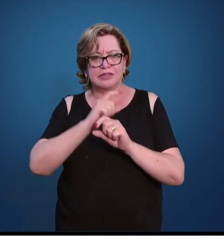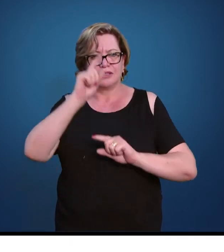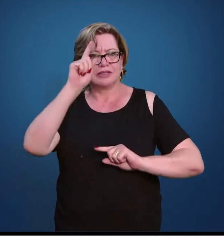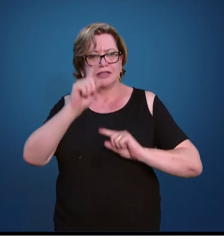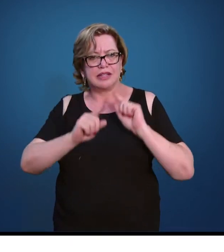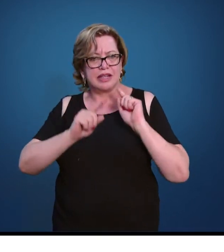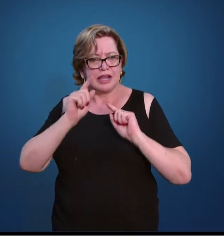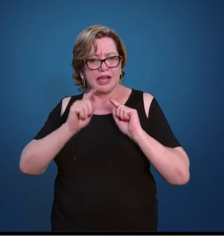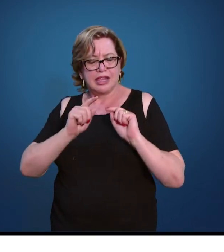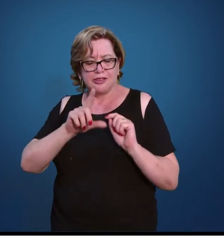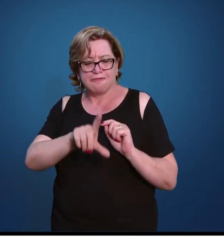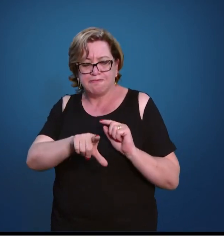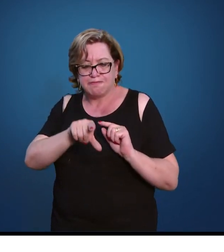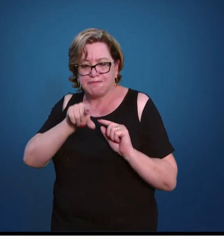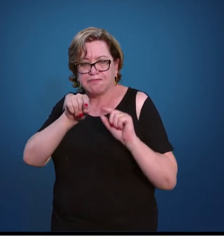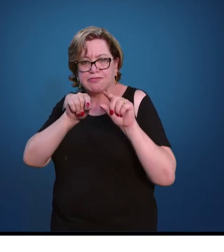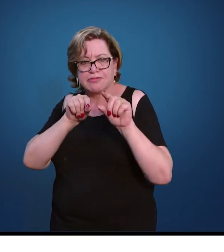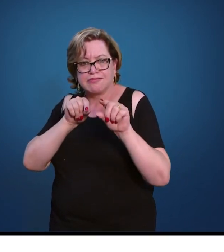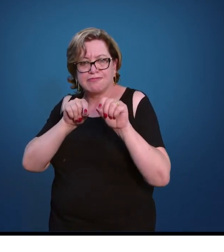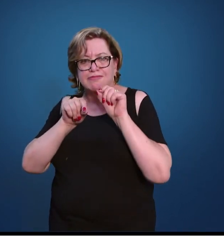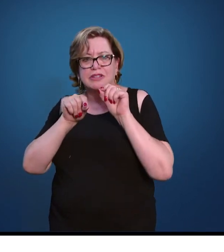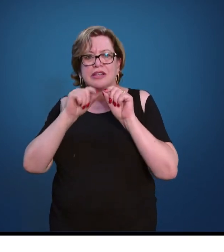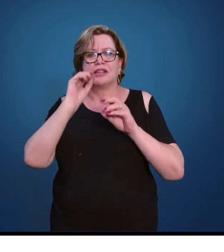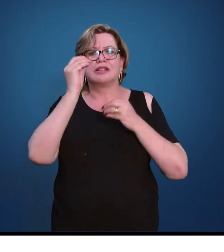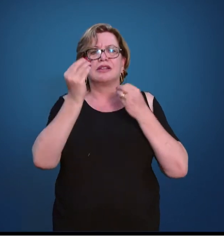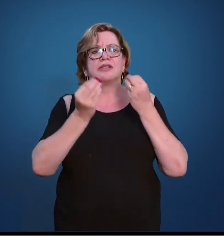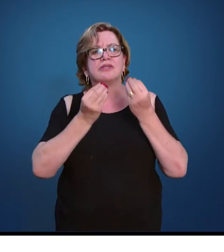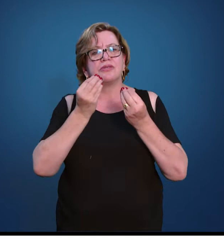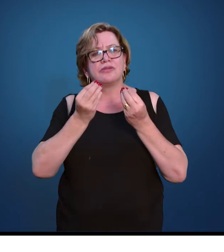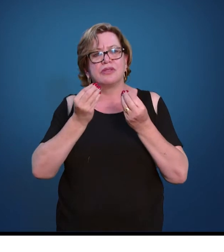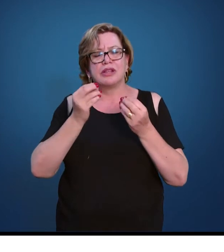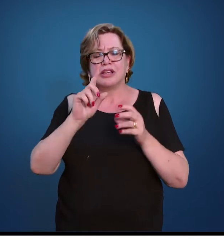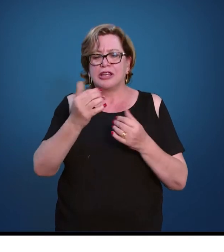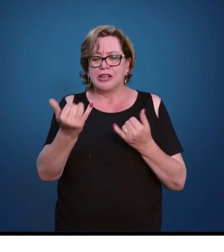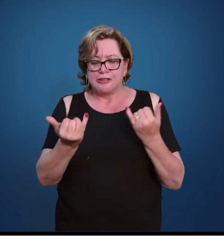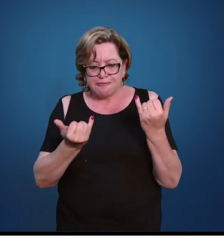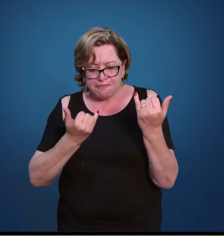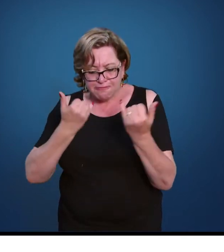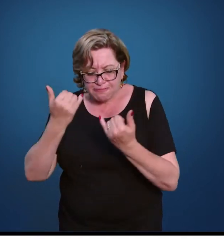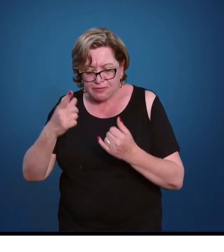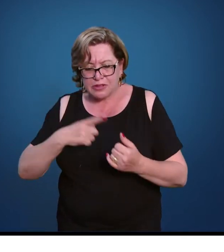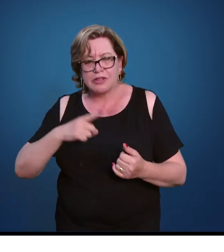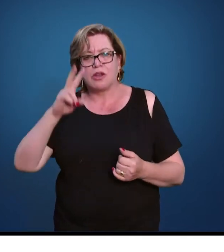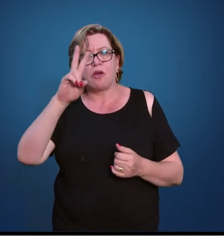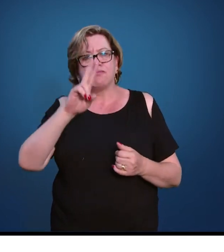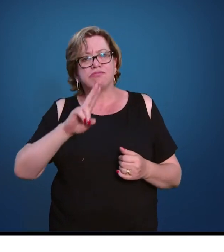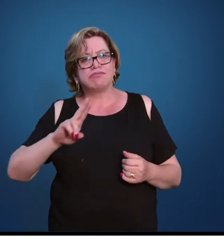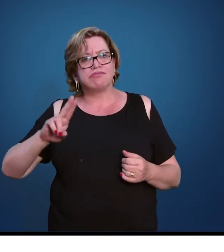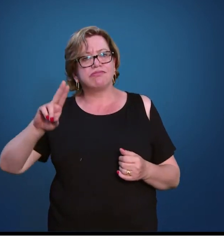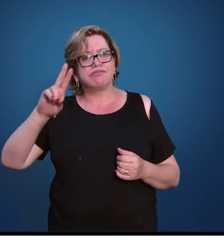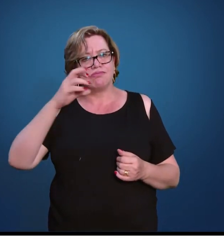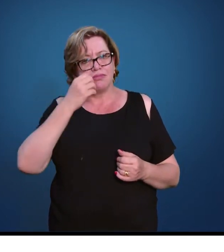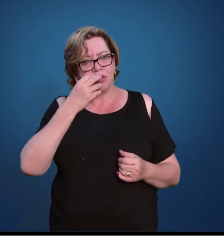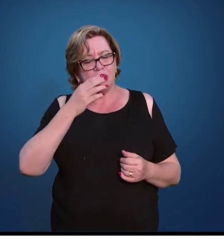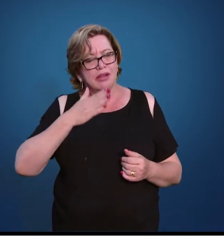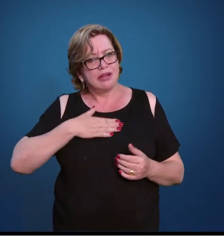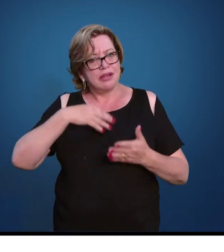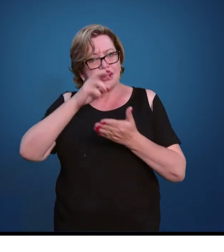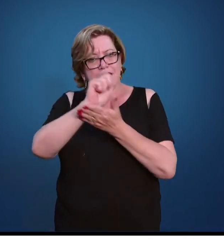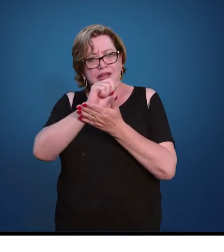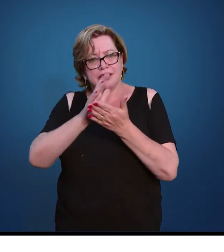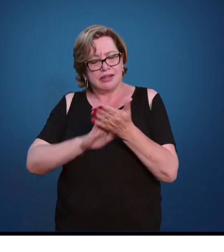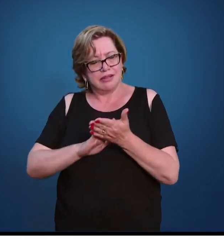que eu retirar daqueles demonstrativos contábeis uma informação que seja útil para a minha atividade